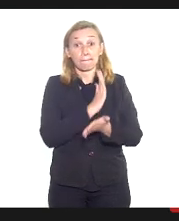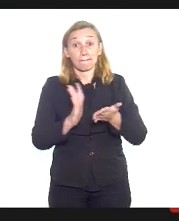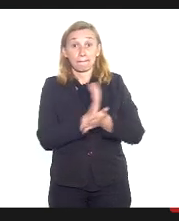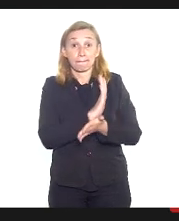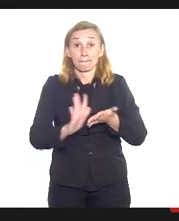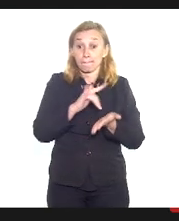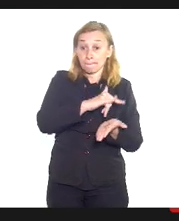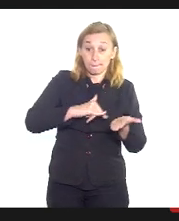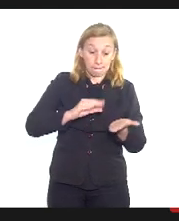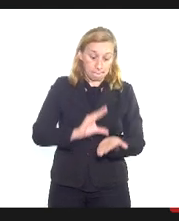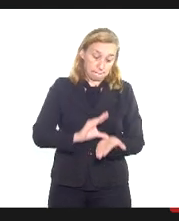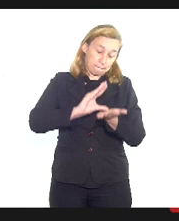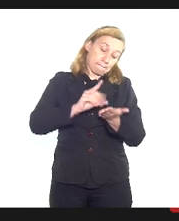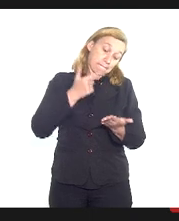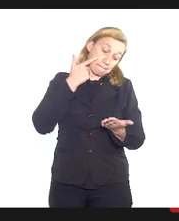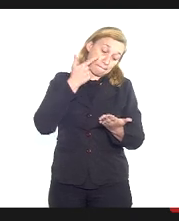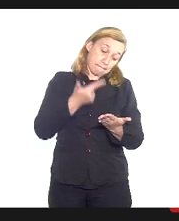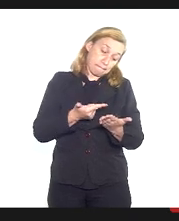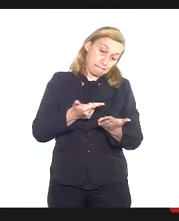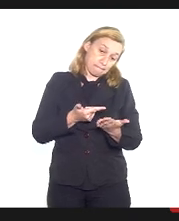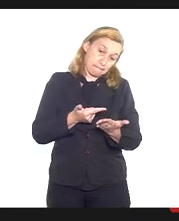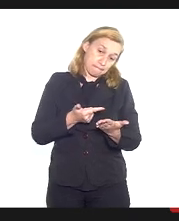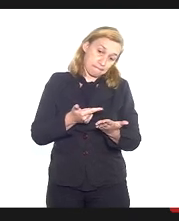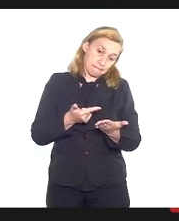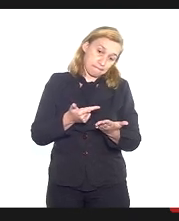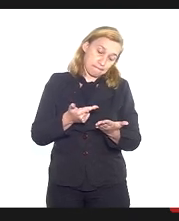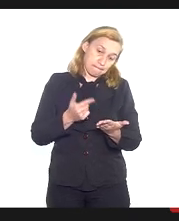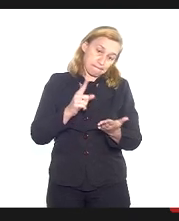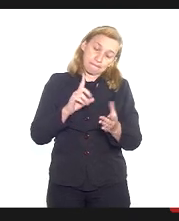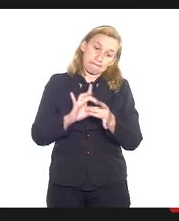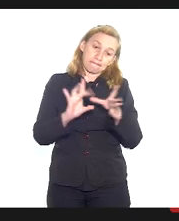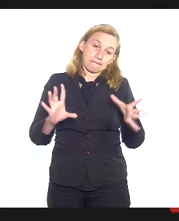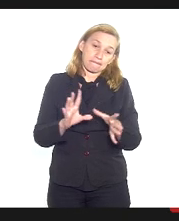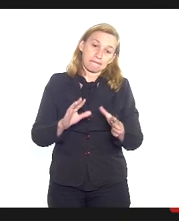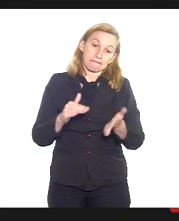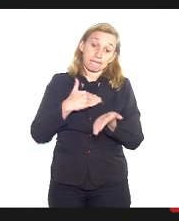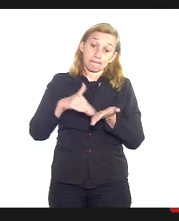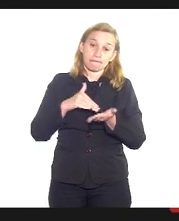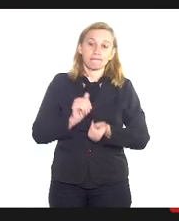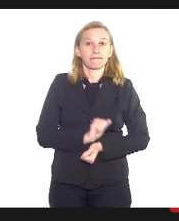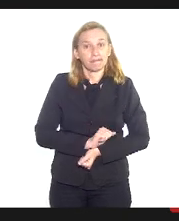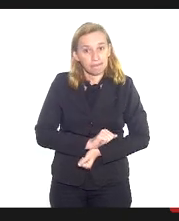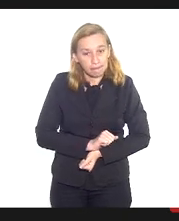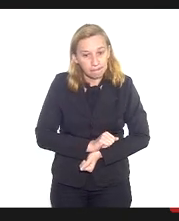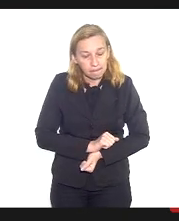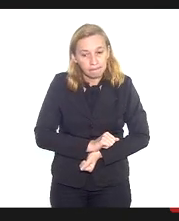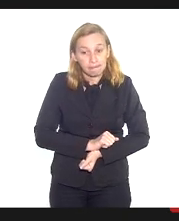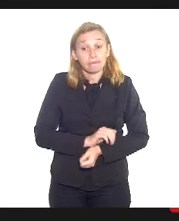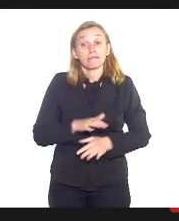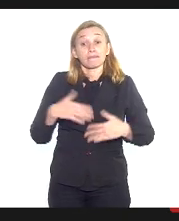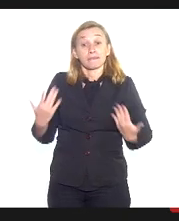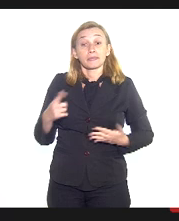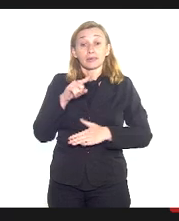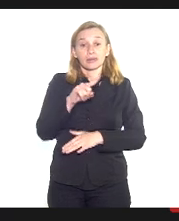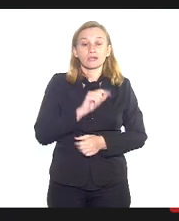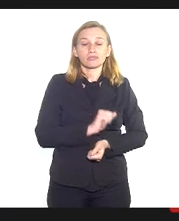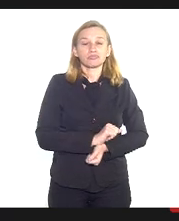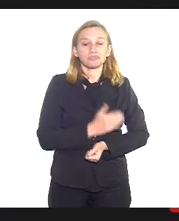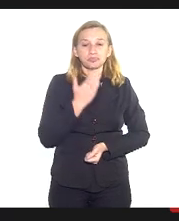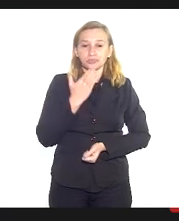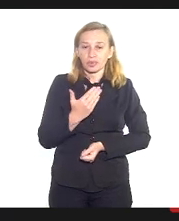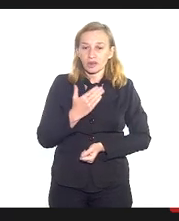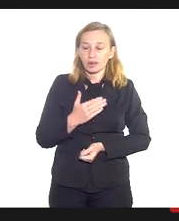como nós vamos ver, não são disponibilizados para a secretaria. Então, aqui eu estou